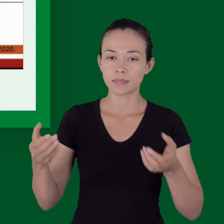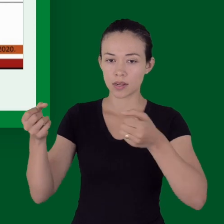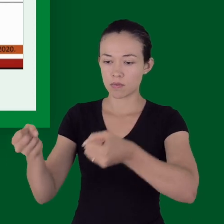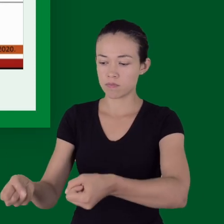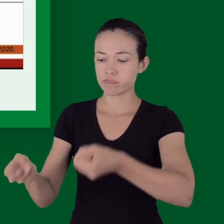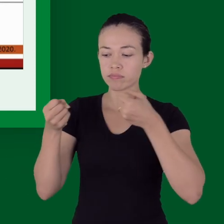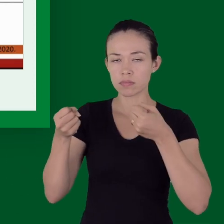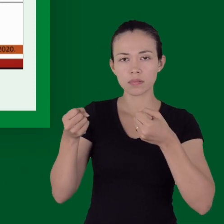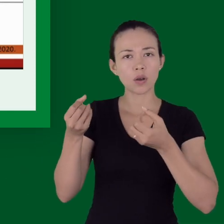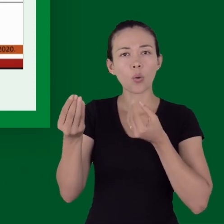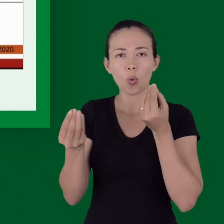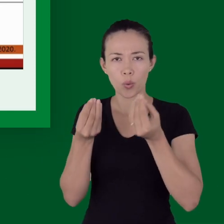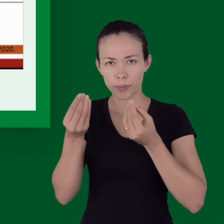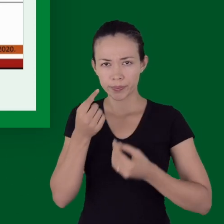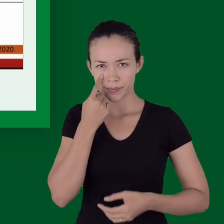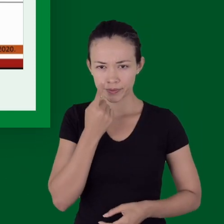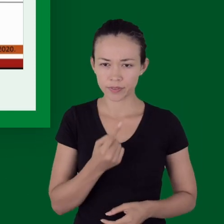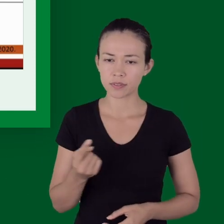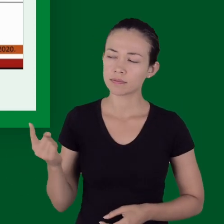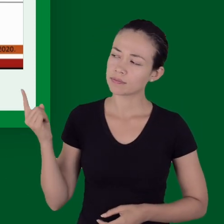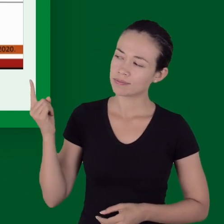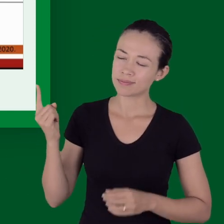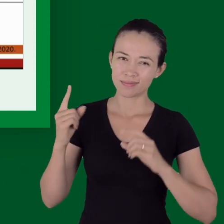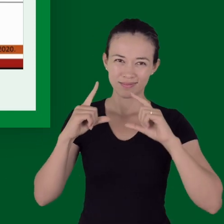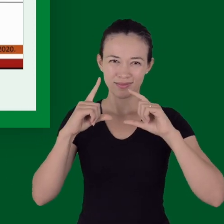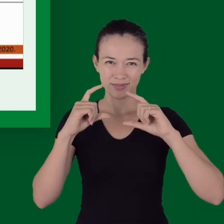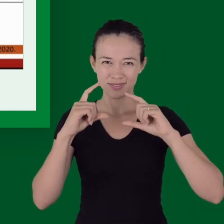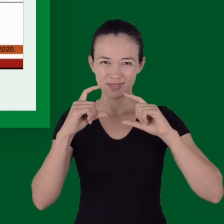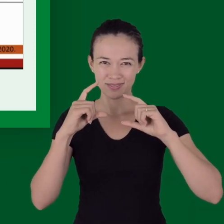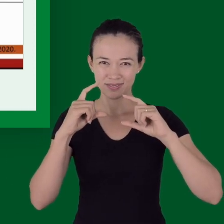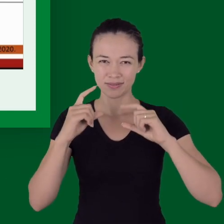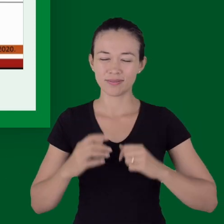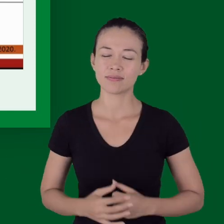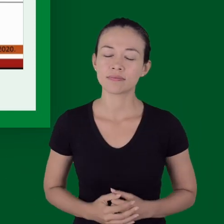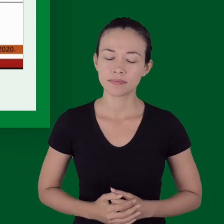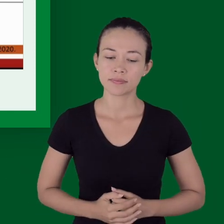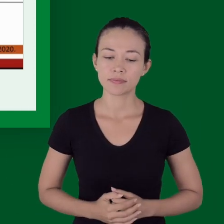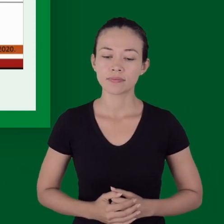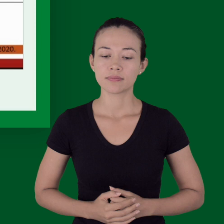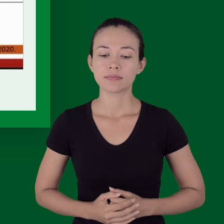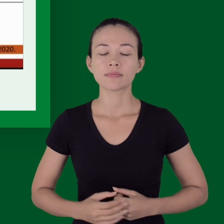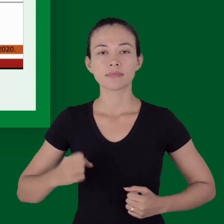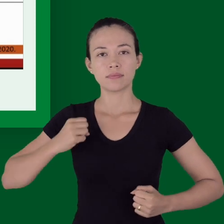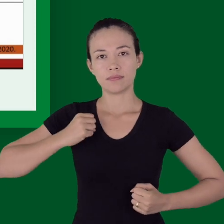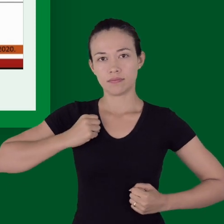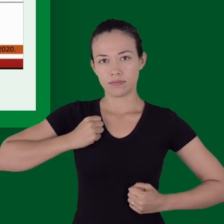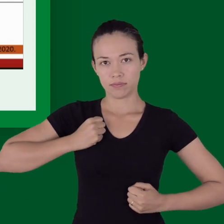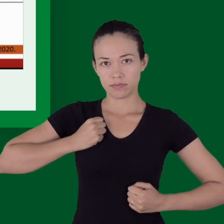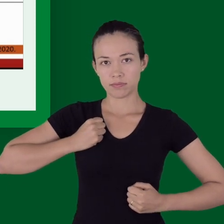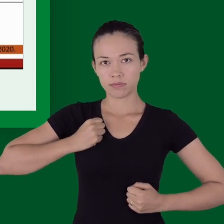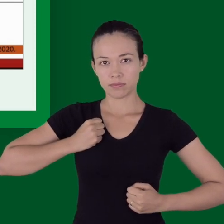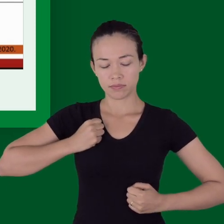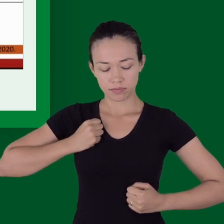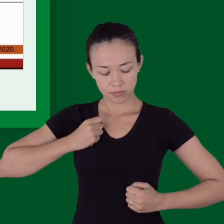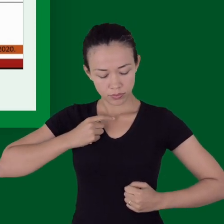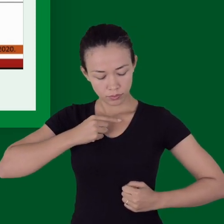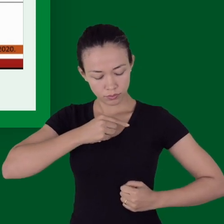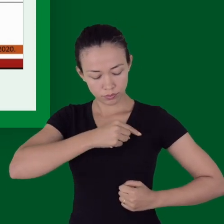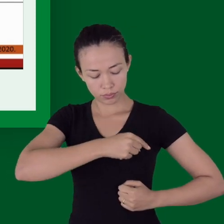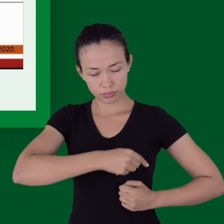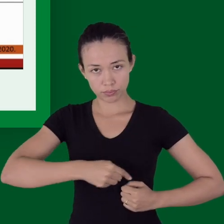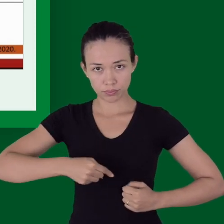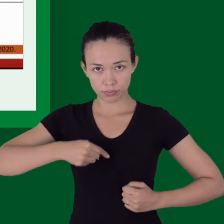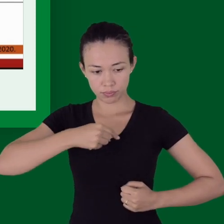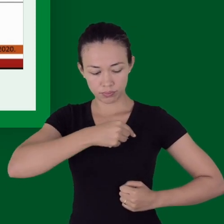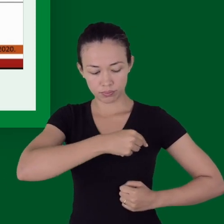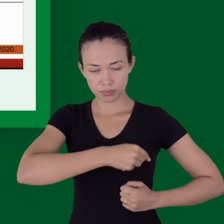É, então, na desfibrilação, a gente tem que posicionar as pás de modo que a corrente elétrica atravesse